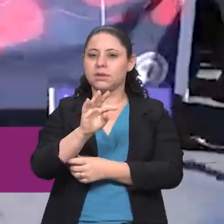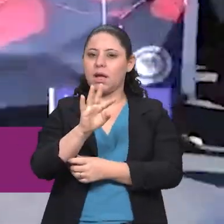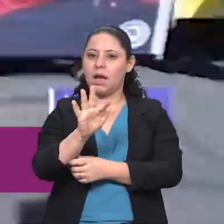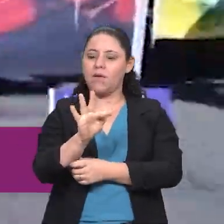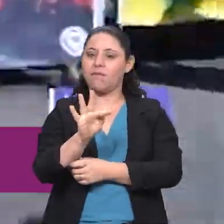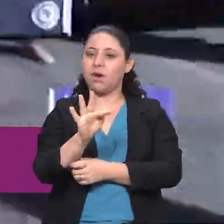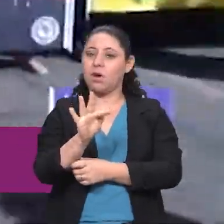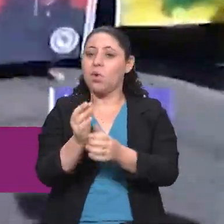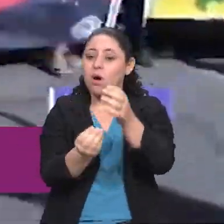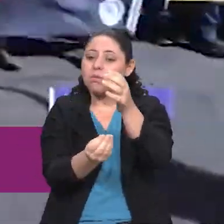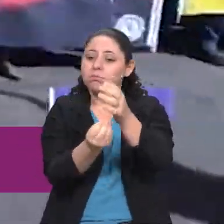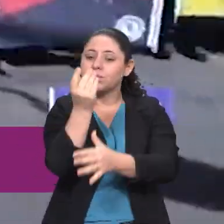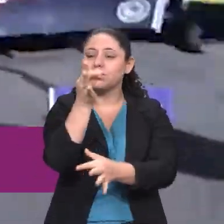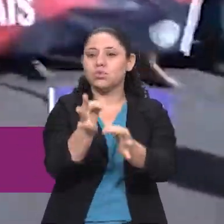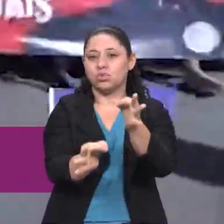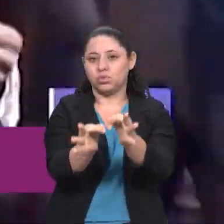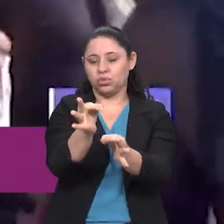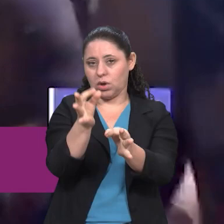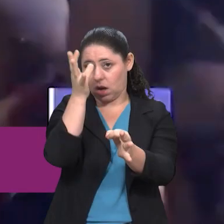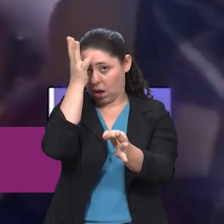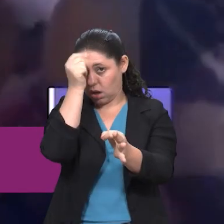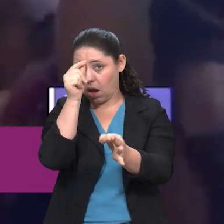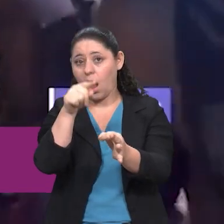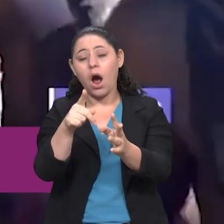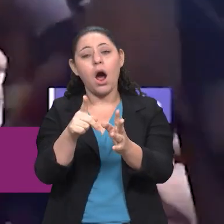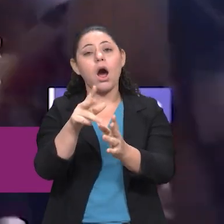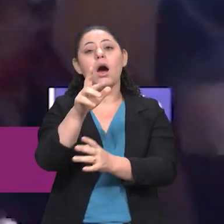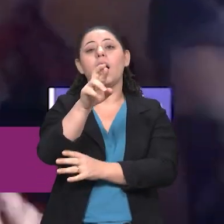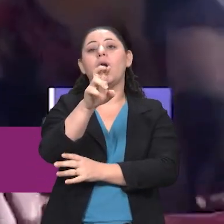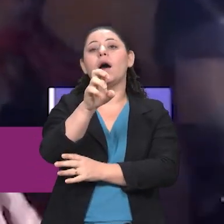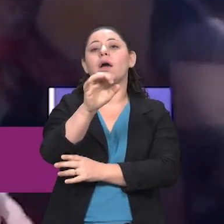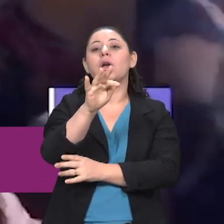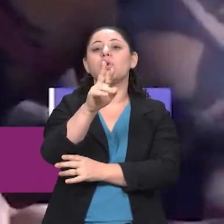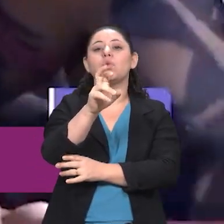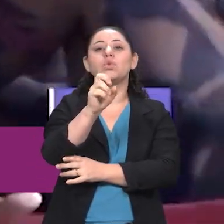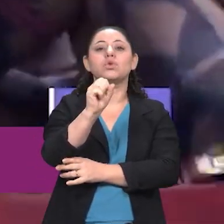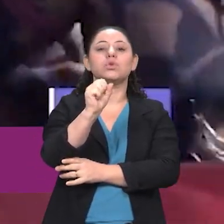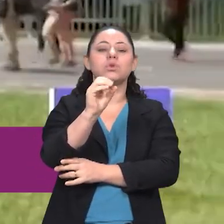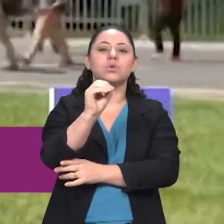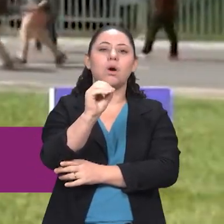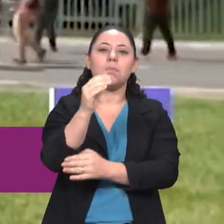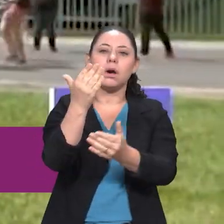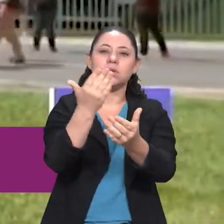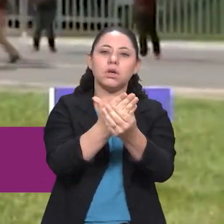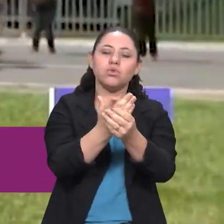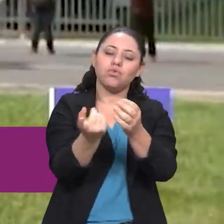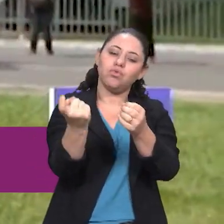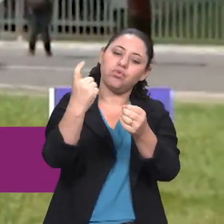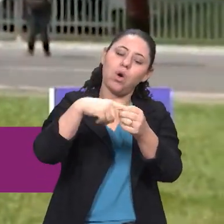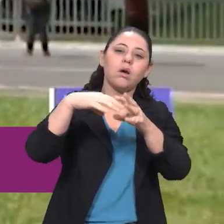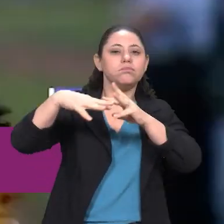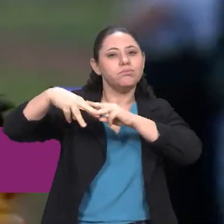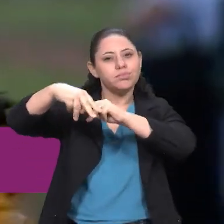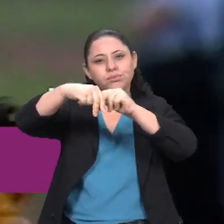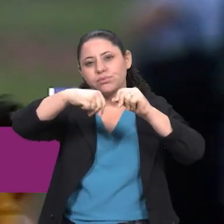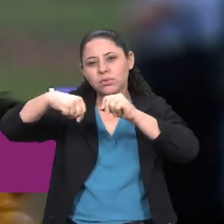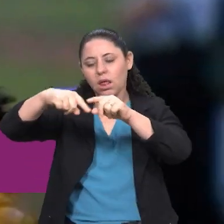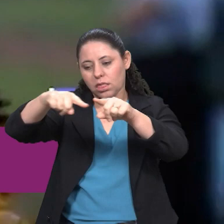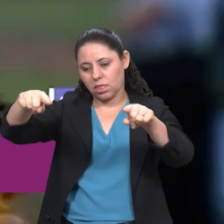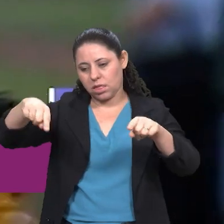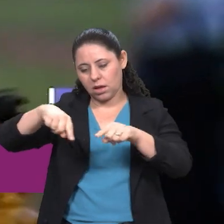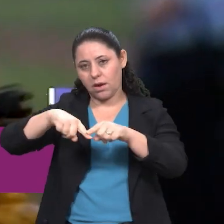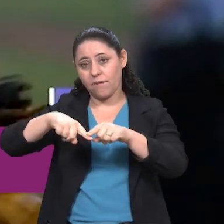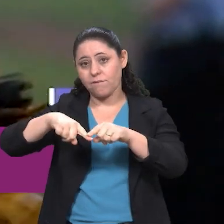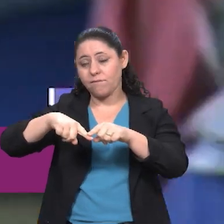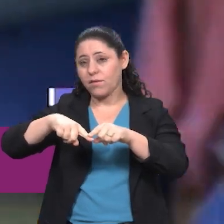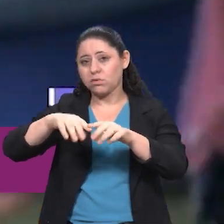deu origem a esse julgado é um recurso extraordinário decorrente de uma ação de reintegração de posse. Então, em ação de reintegração de